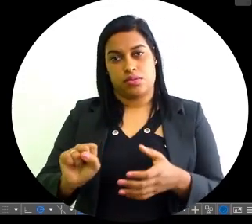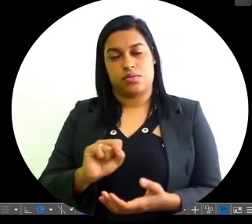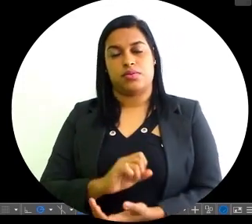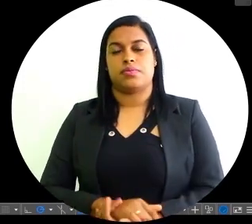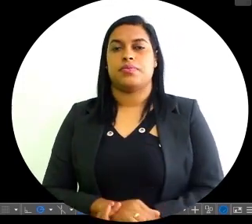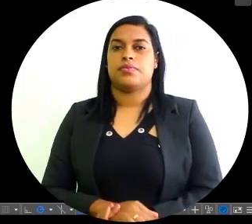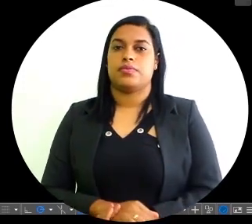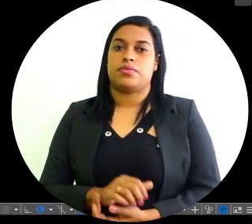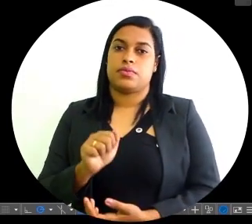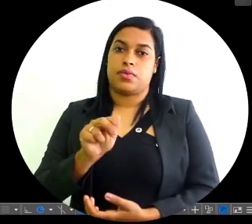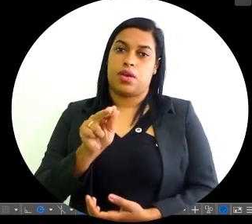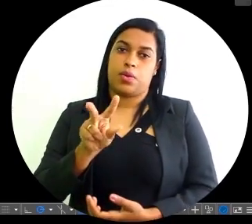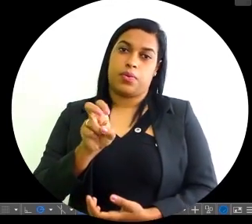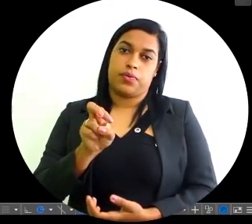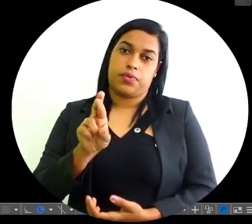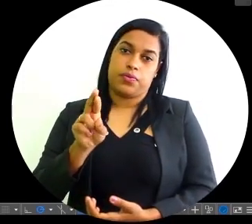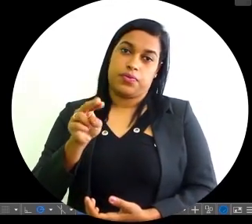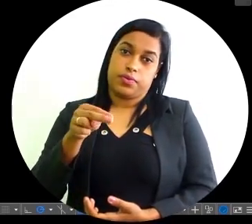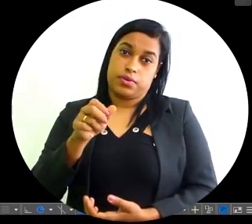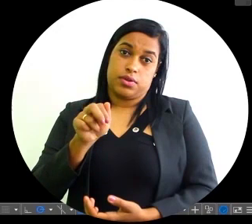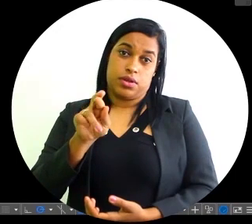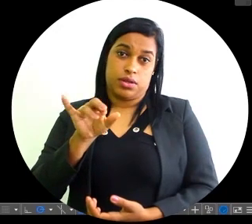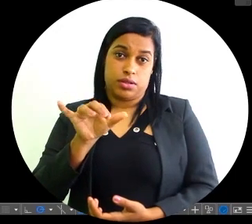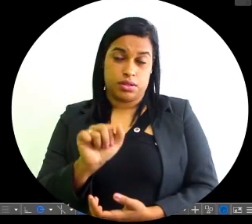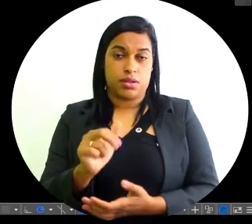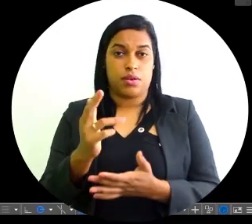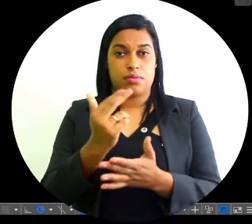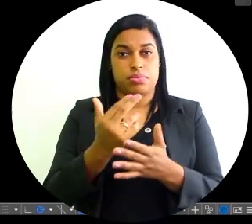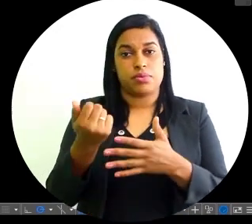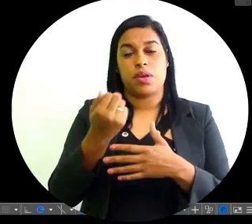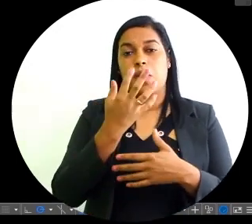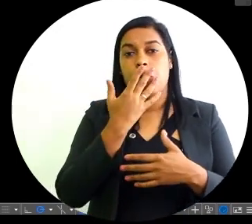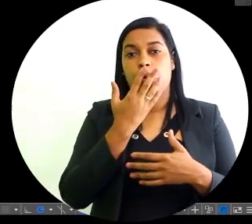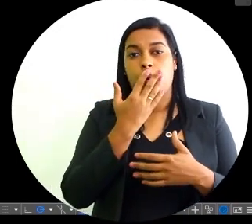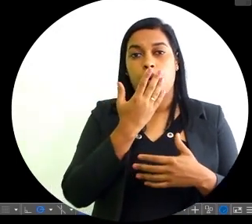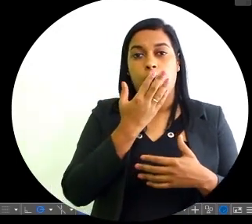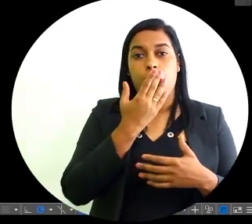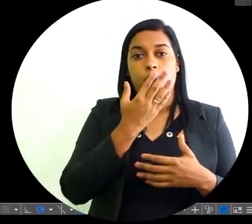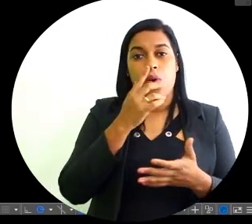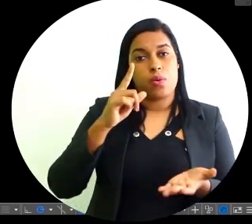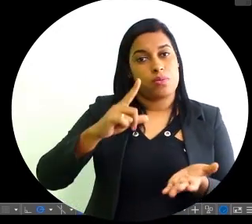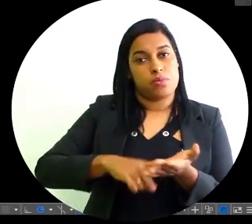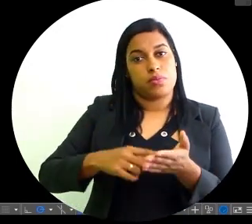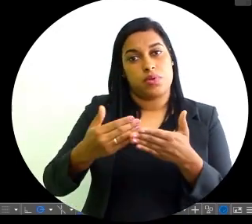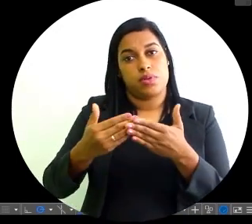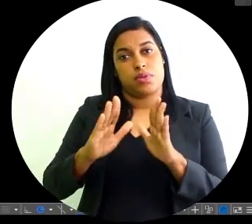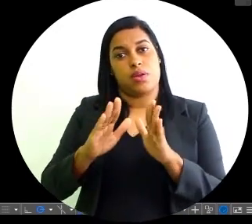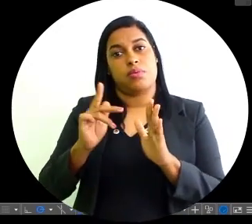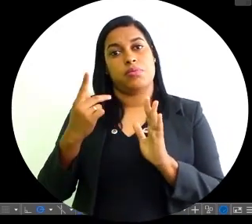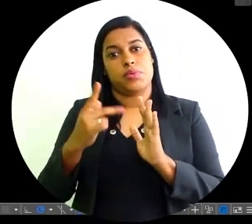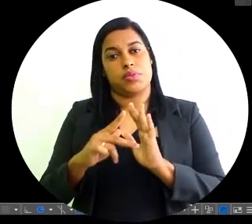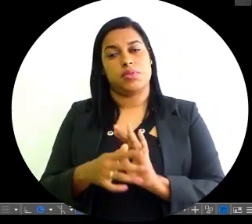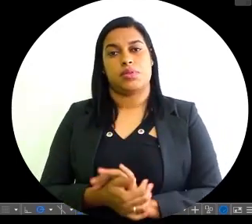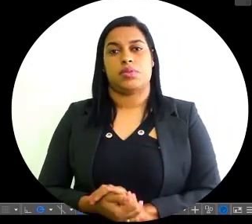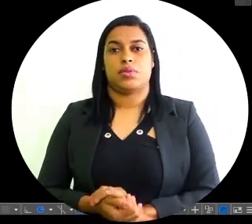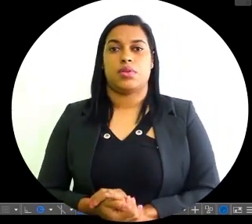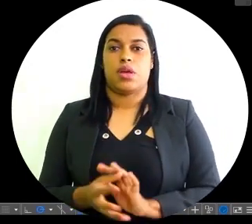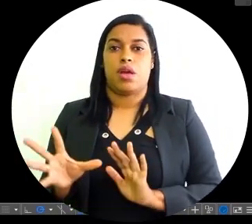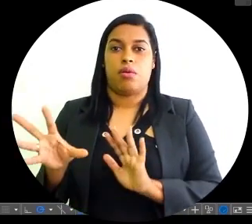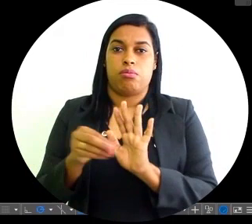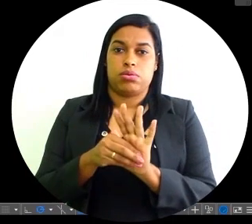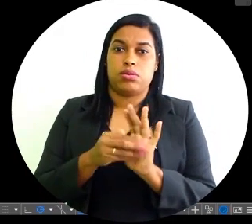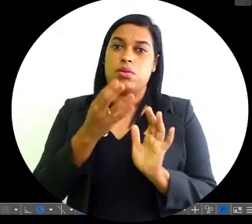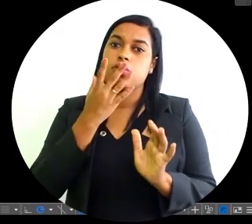Então, alvenaria, vou definir aqui a cor, então quando eu clico em cor ele abre esse quadro, eu vou colocar aqui a